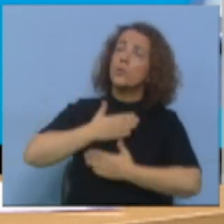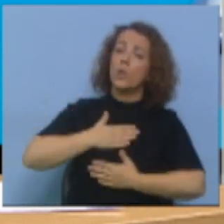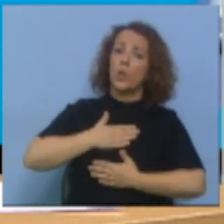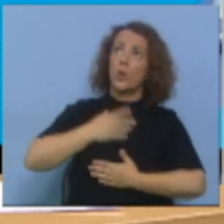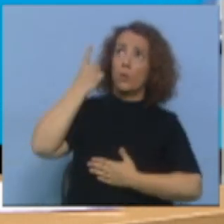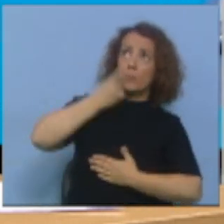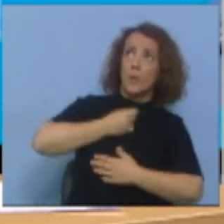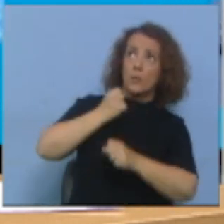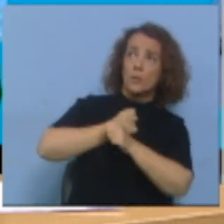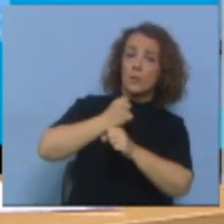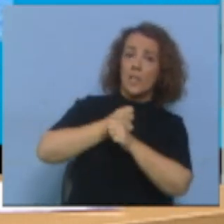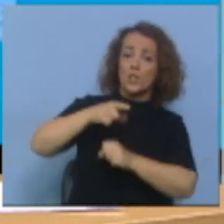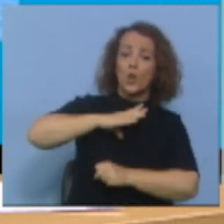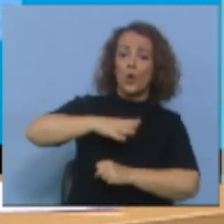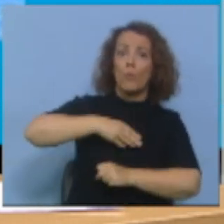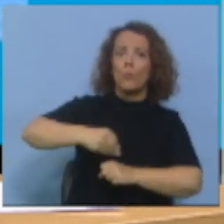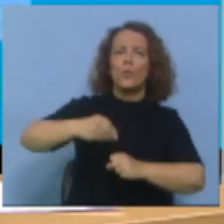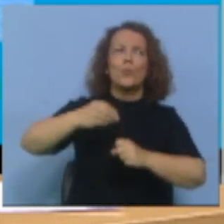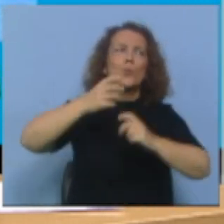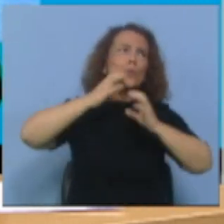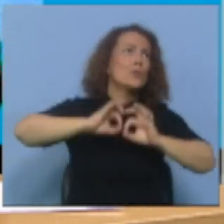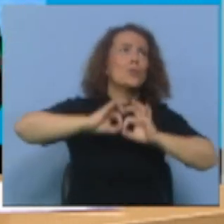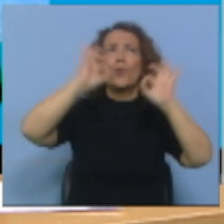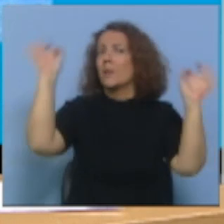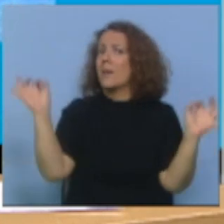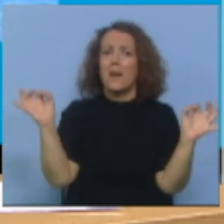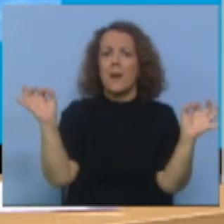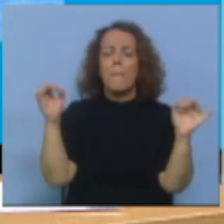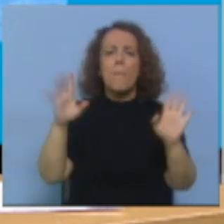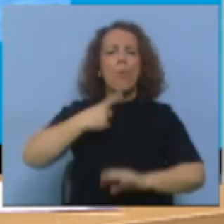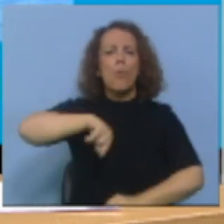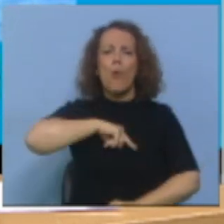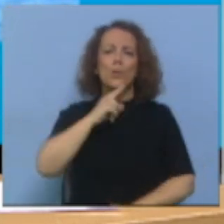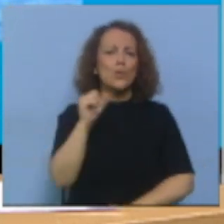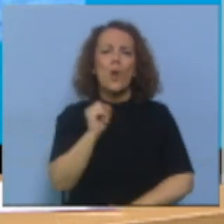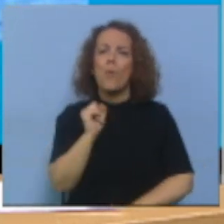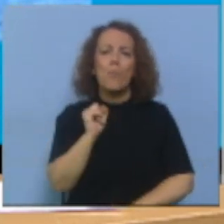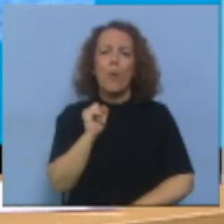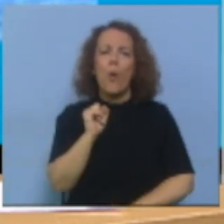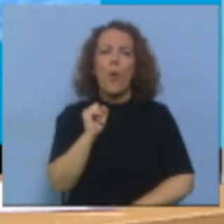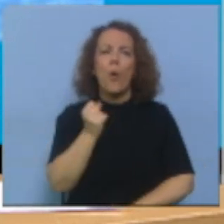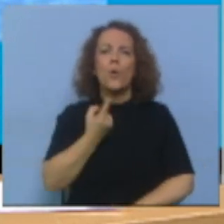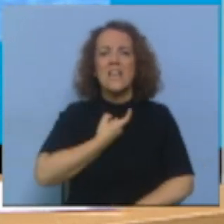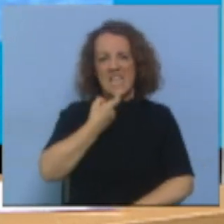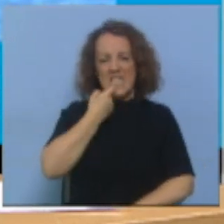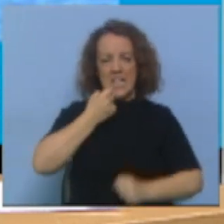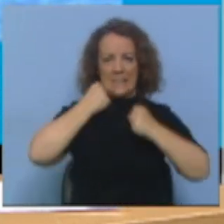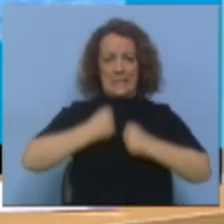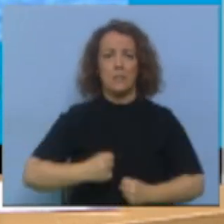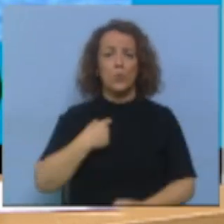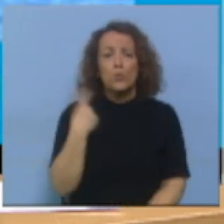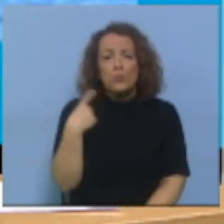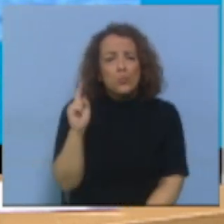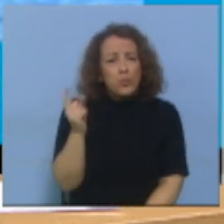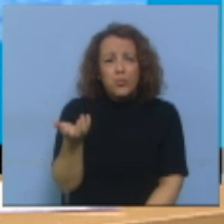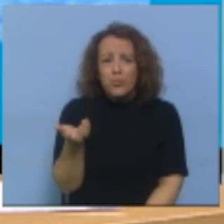mundo, transcendental, extraordinária, mas nós não podemos perder noção que somos vasos de barro. Não